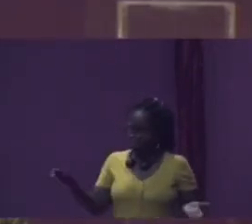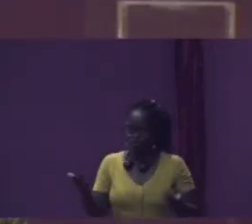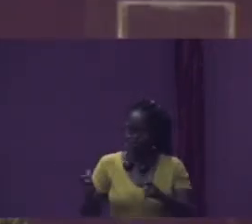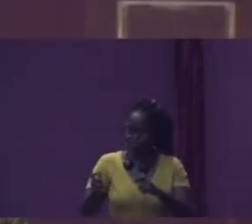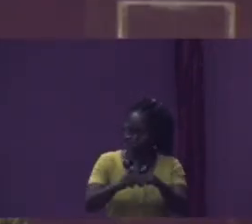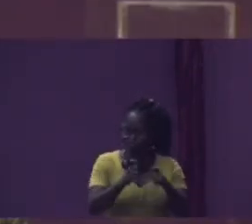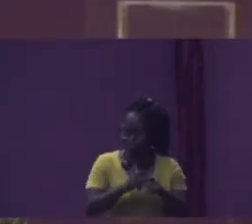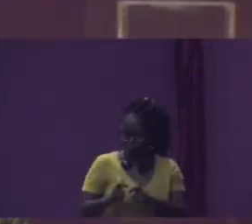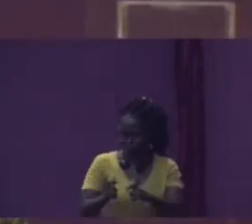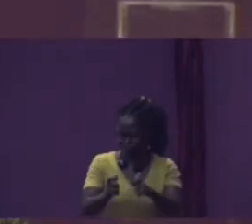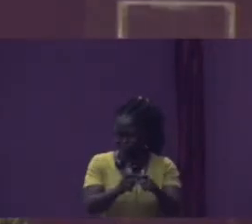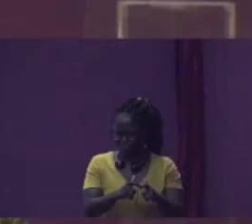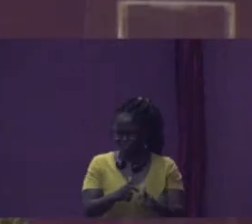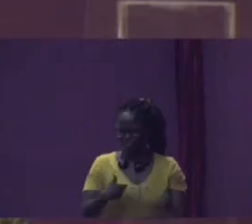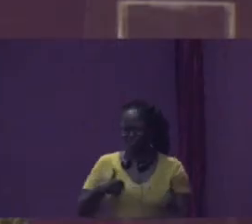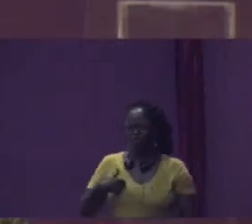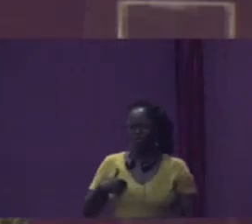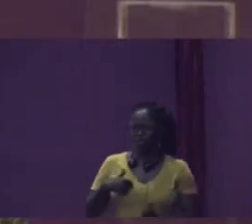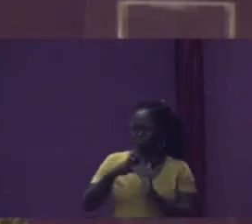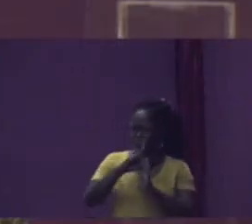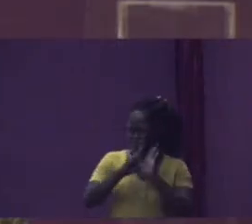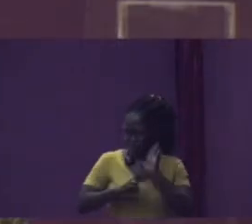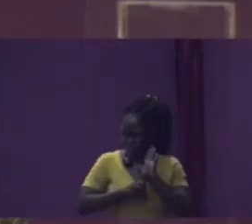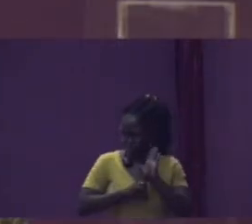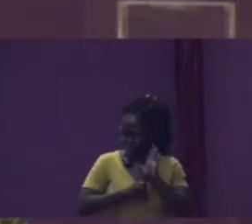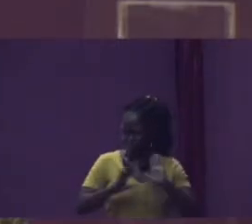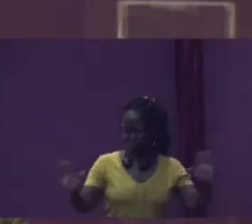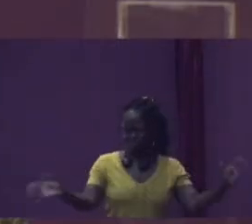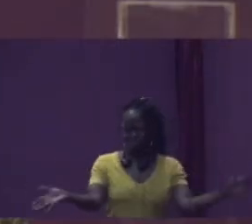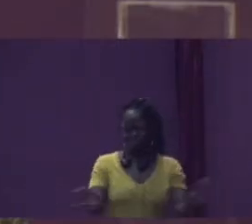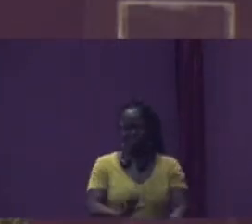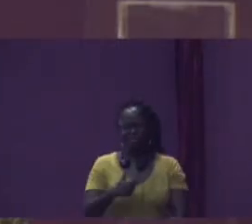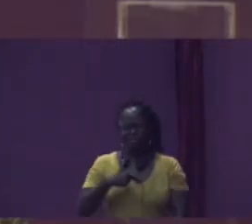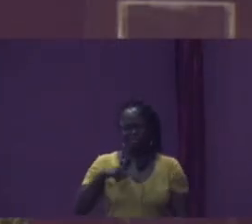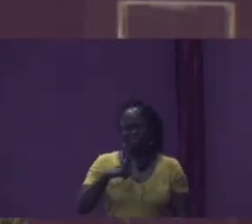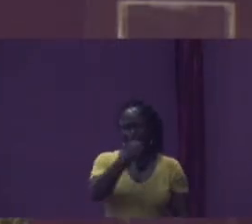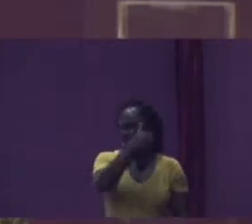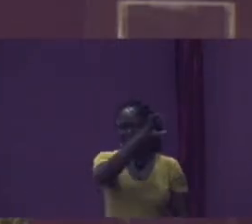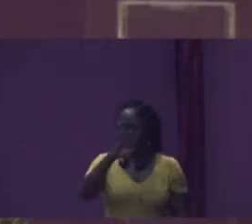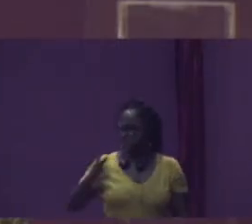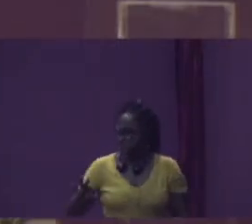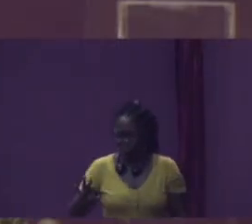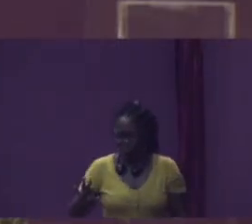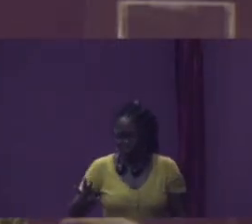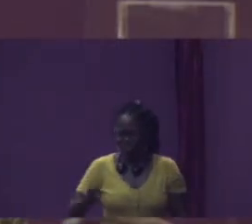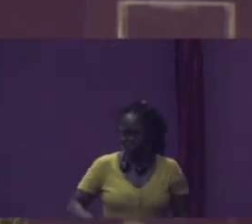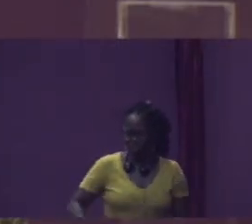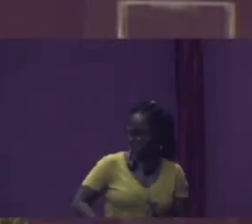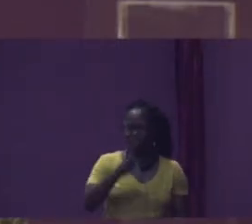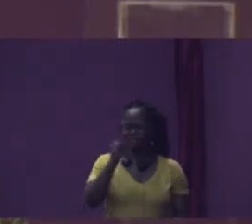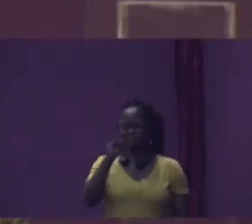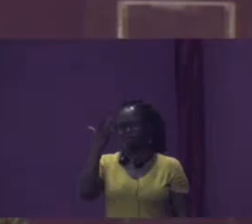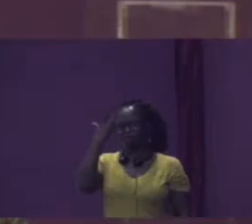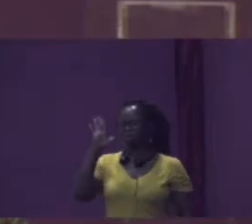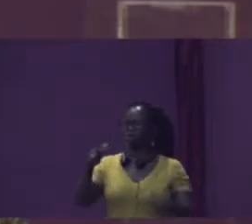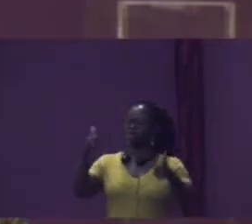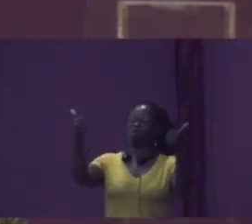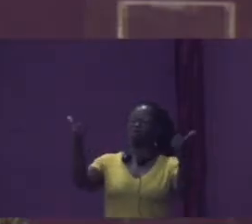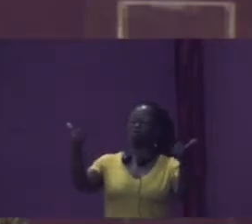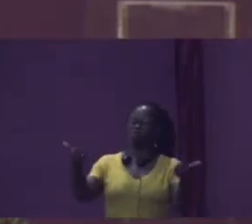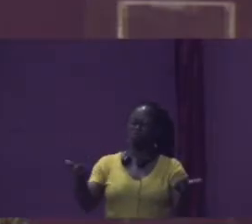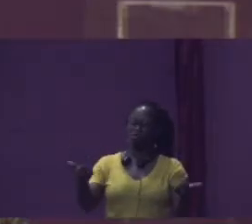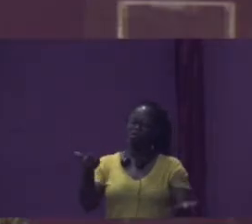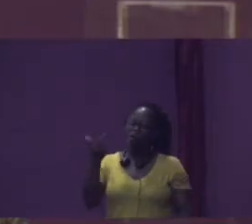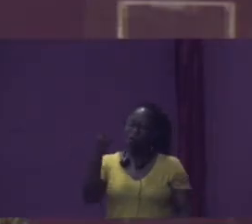estou sujeito a nenhuma regulamentação. Eu tenho 100% de cesárea. Se eu achar que é assim, é melhor. Então, essa ideia também